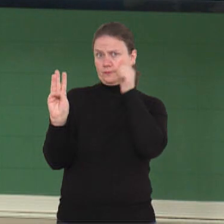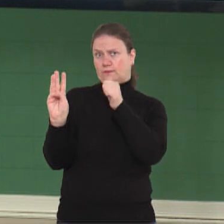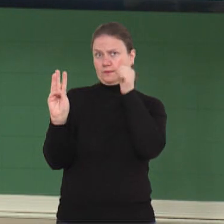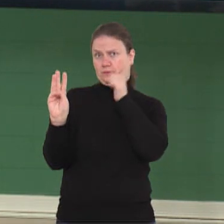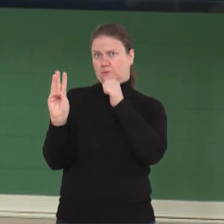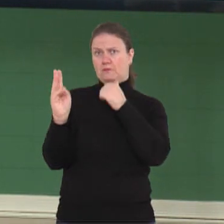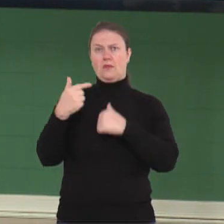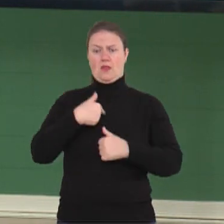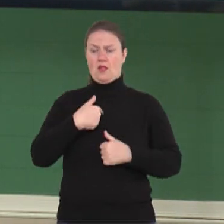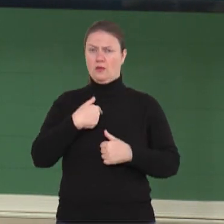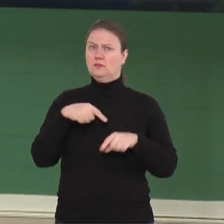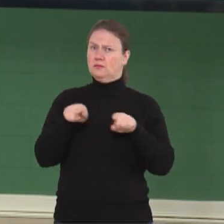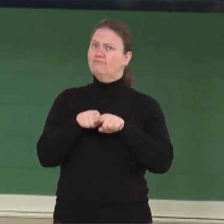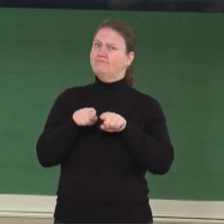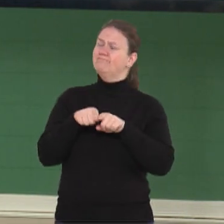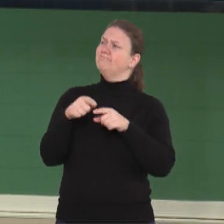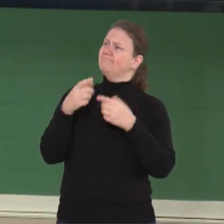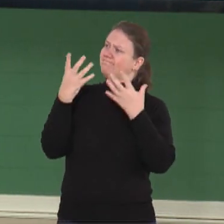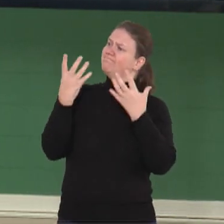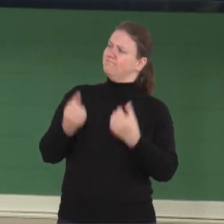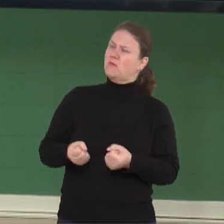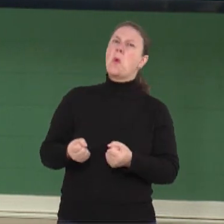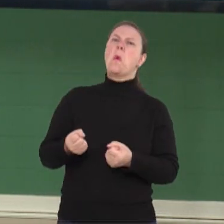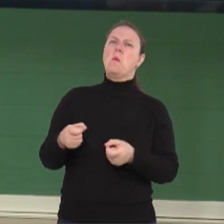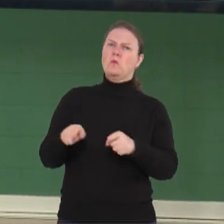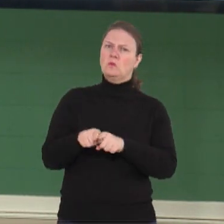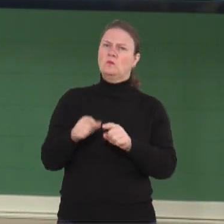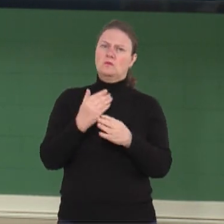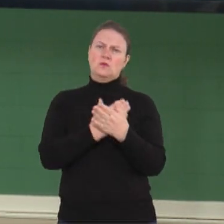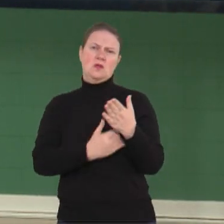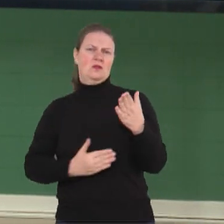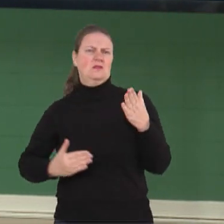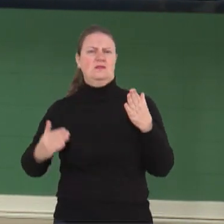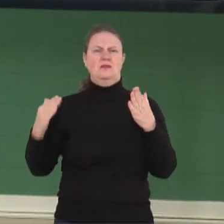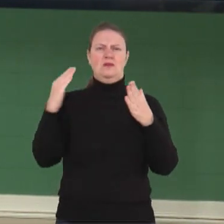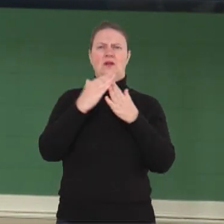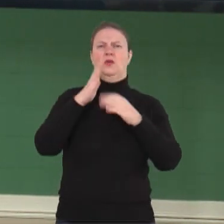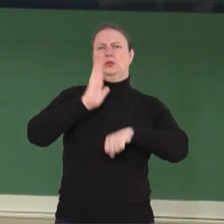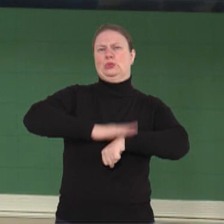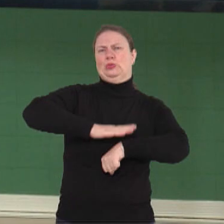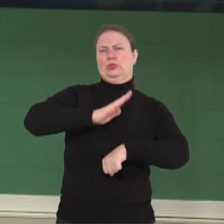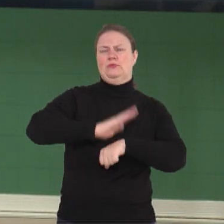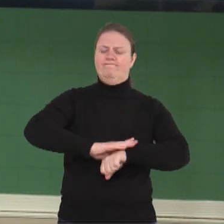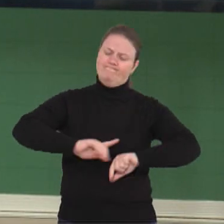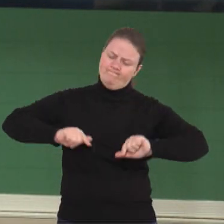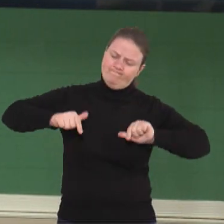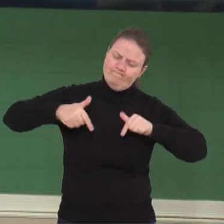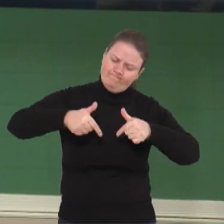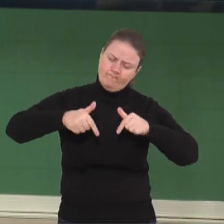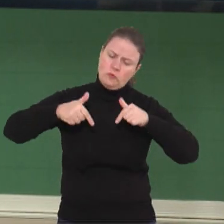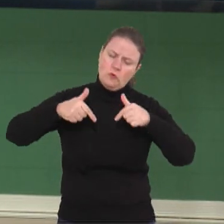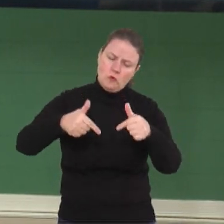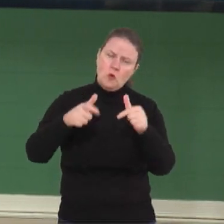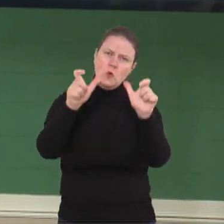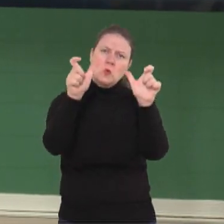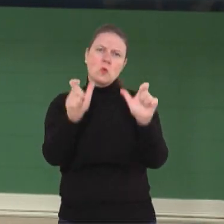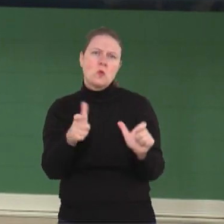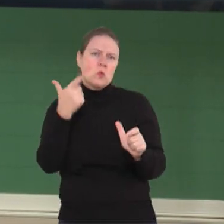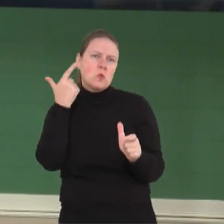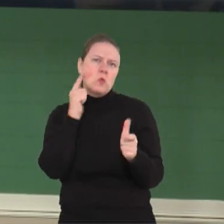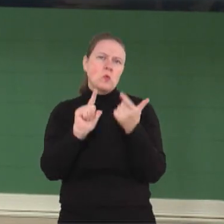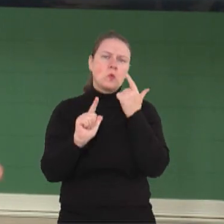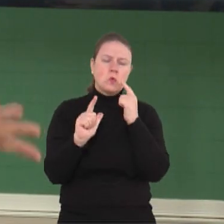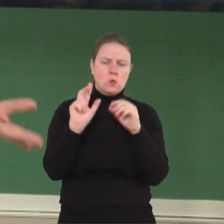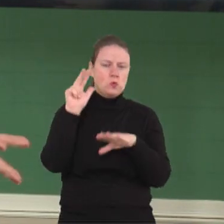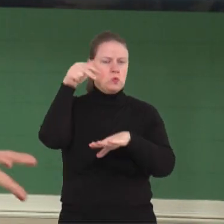são referências, né? Mulheres que estão além do seu tempo, mulheres que lutaram para conseguir um lugar na sociedade. Então, para mim